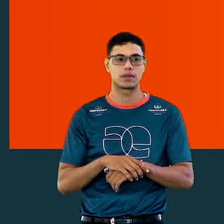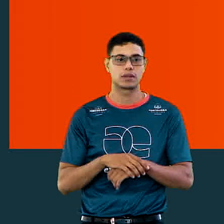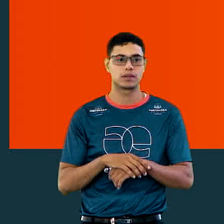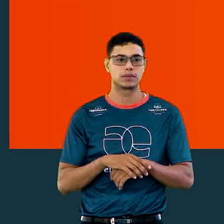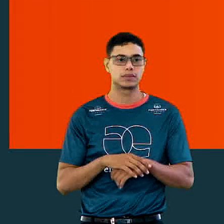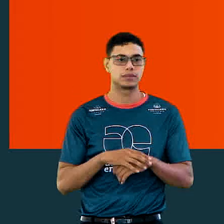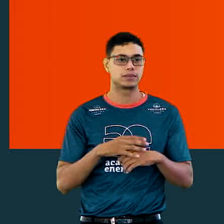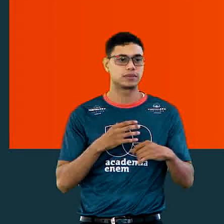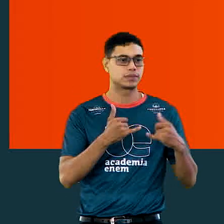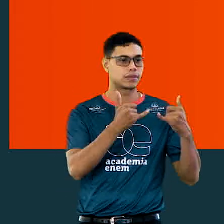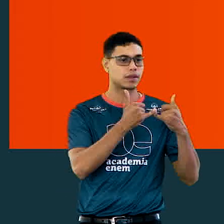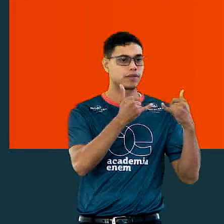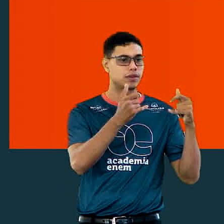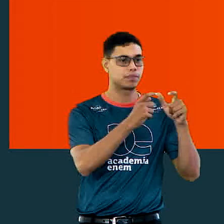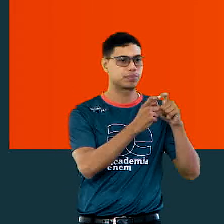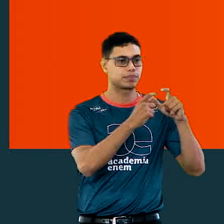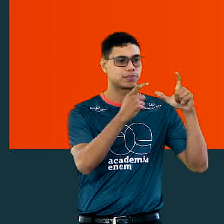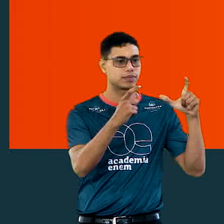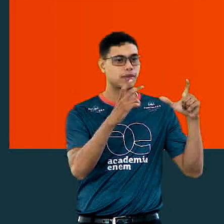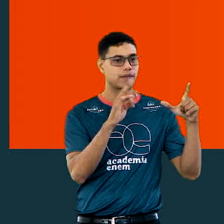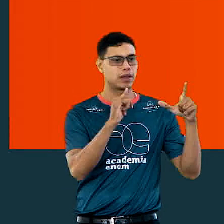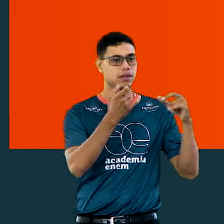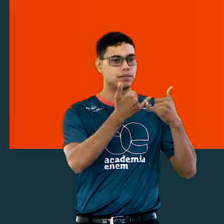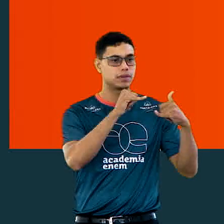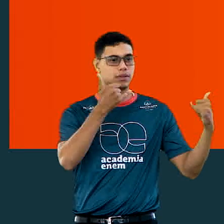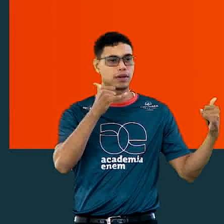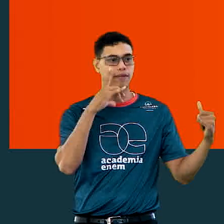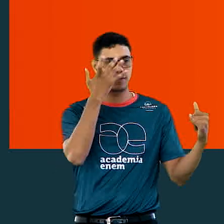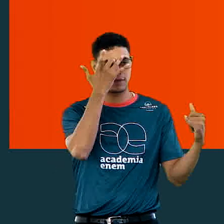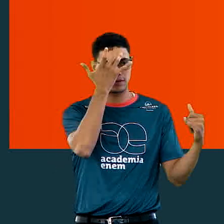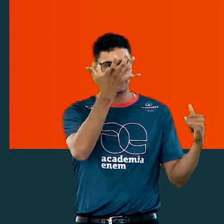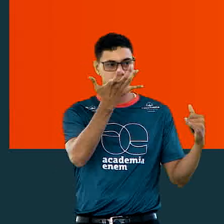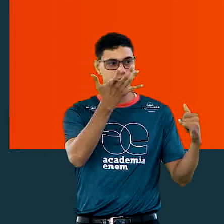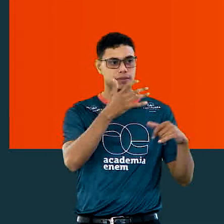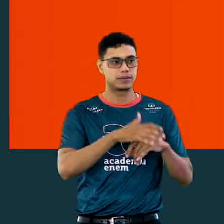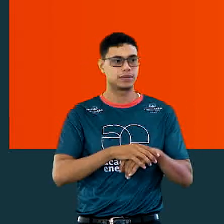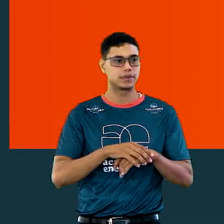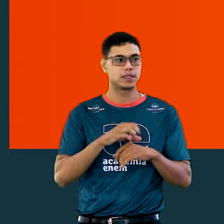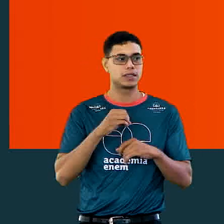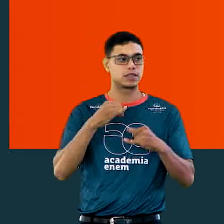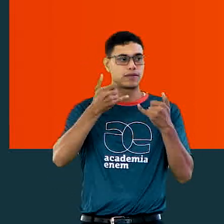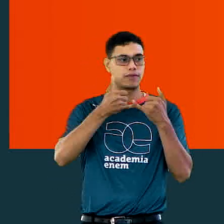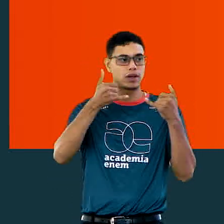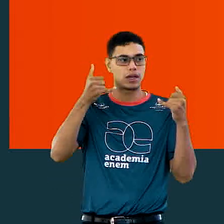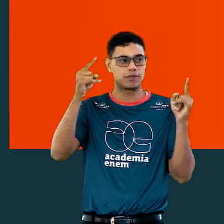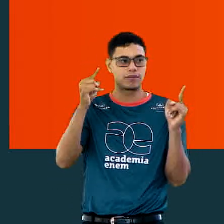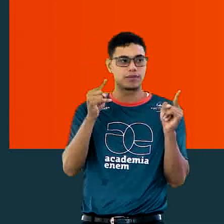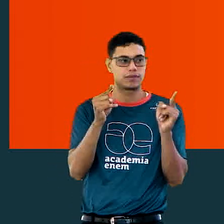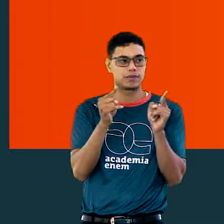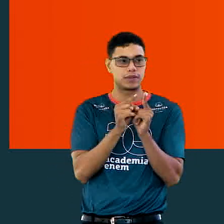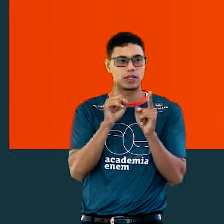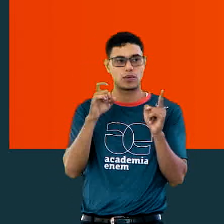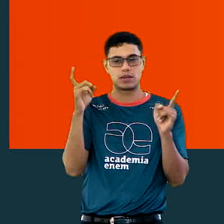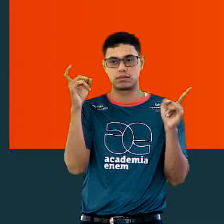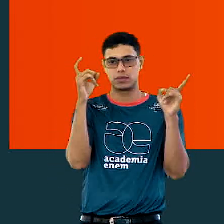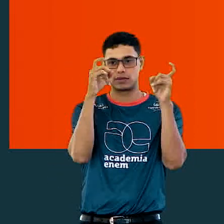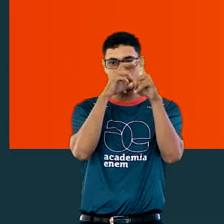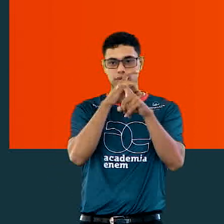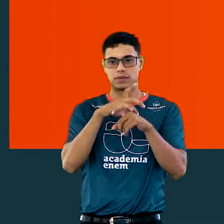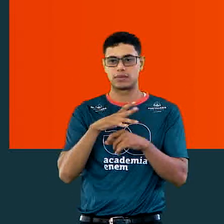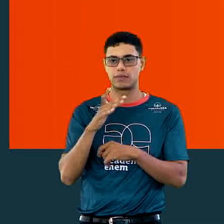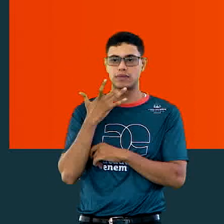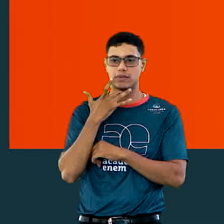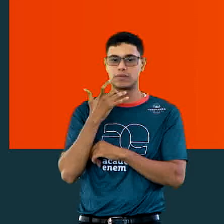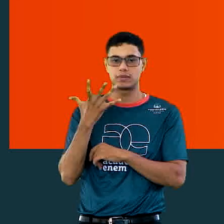grosso, as cargas passam mais facilmente. Fio mais fino, mais difícil. Professor, é